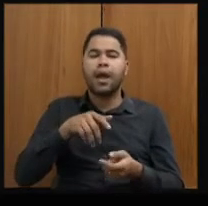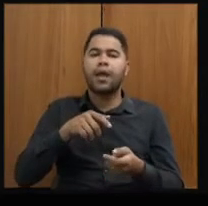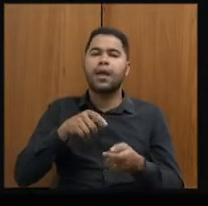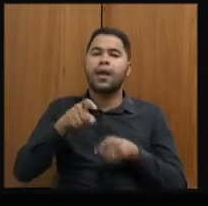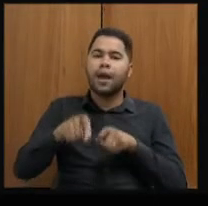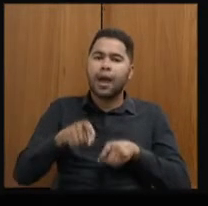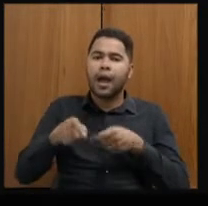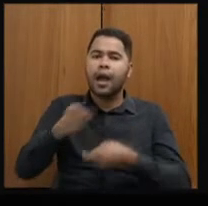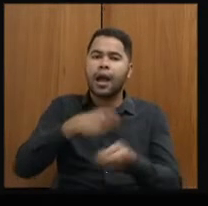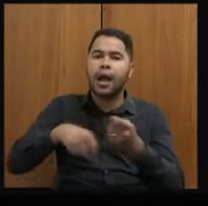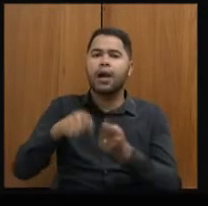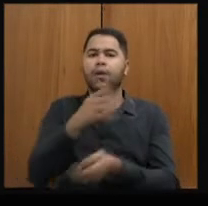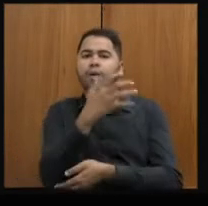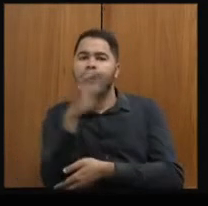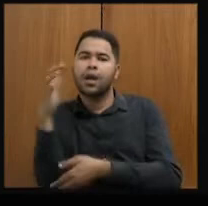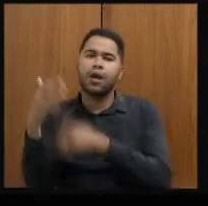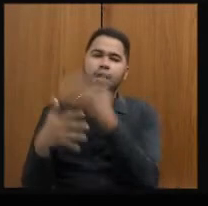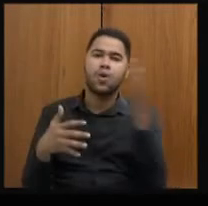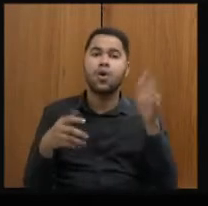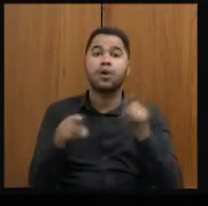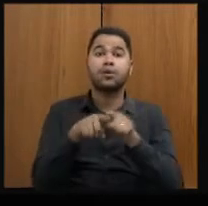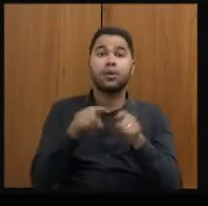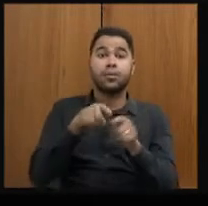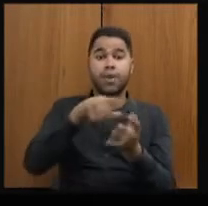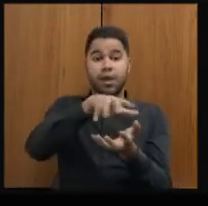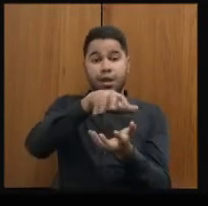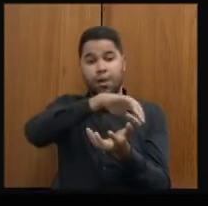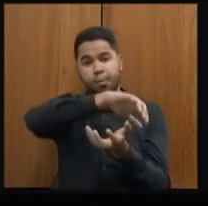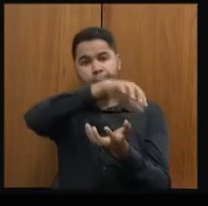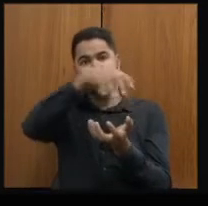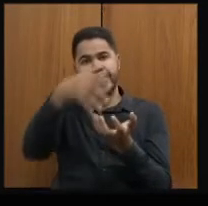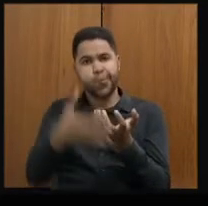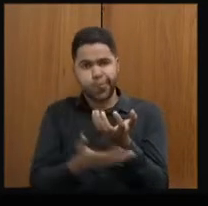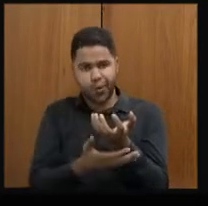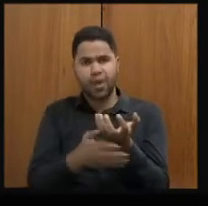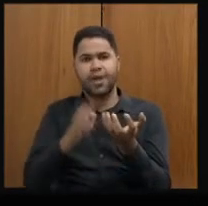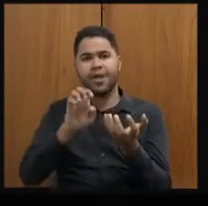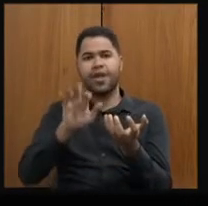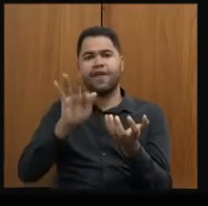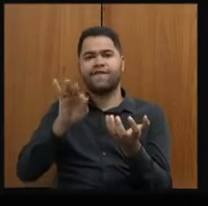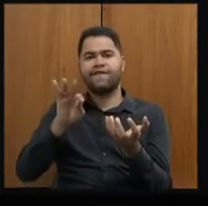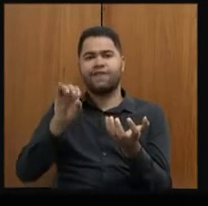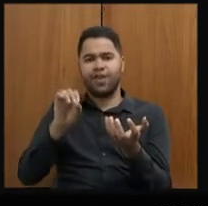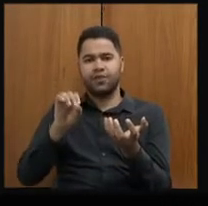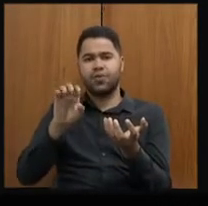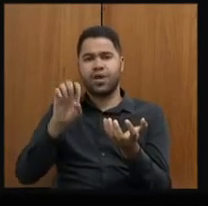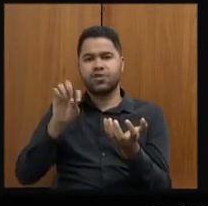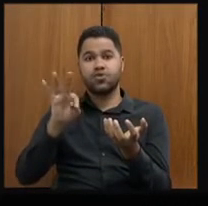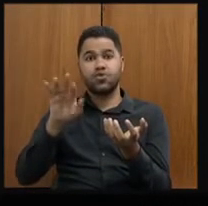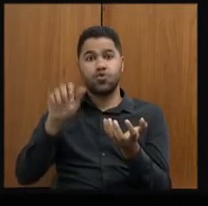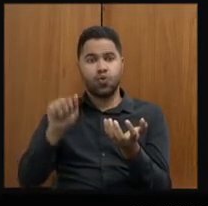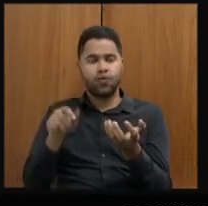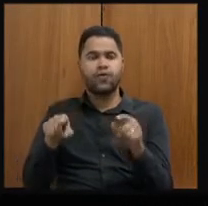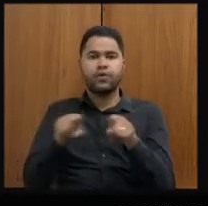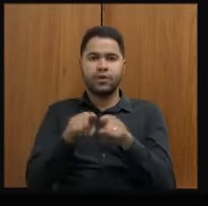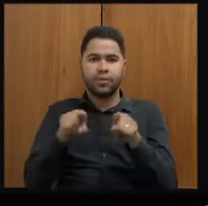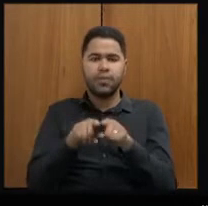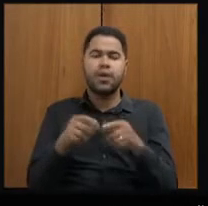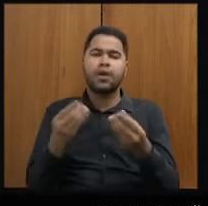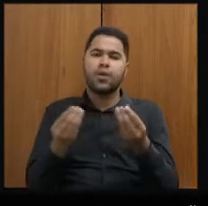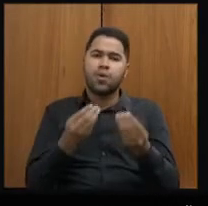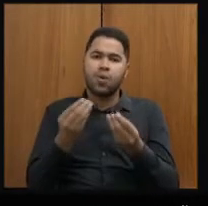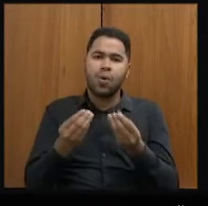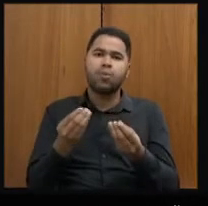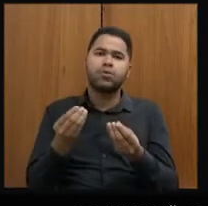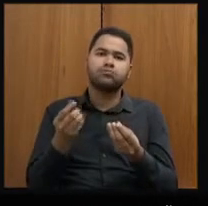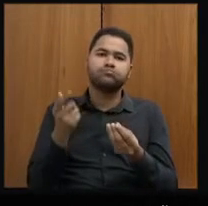gente tá discutindo muito questão do efeito estufa né a gente tá tá muito em alface isso nós